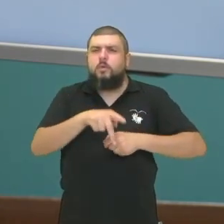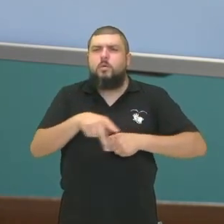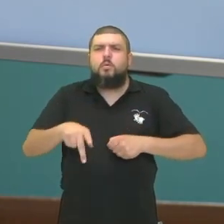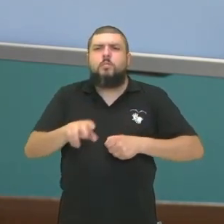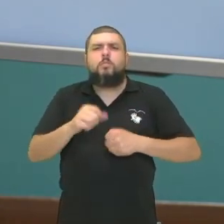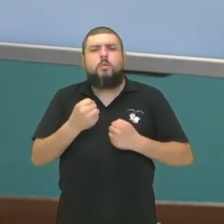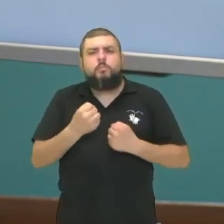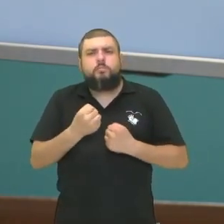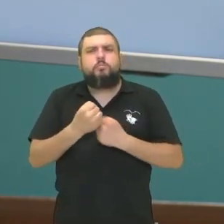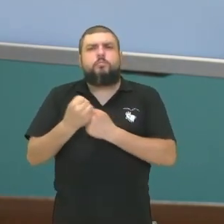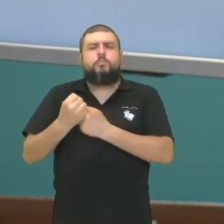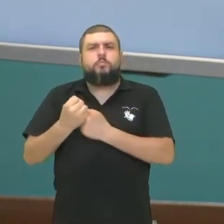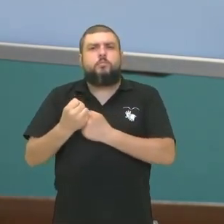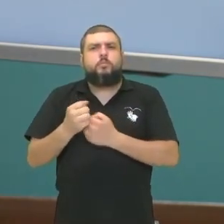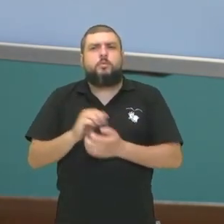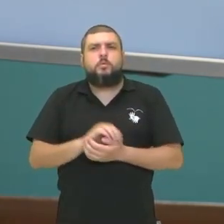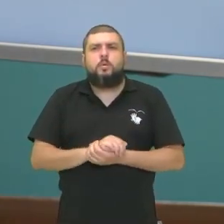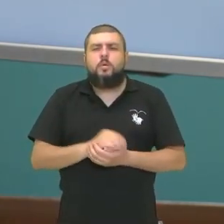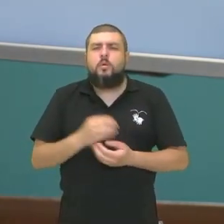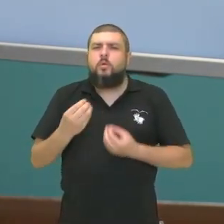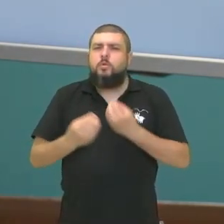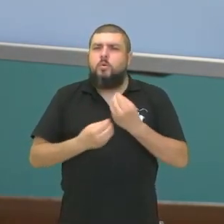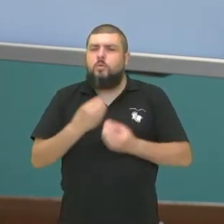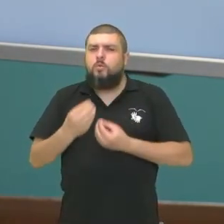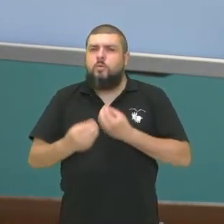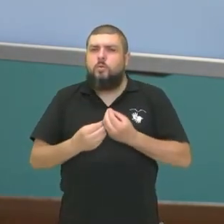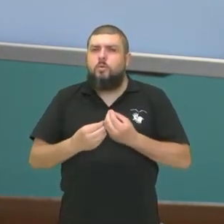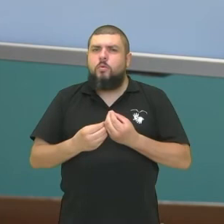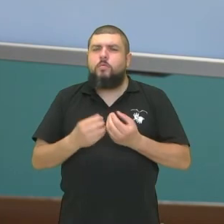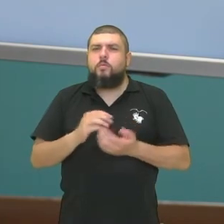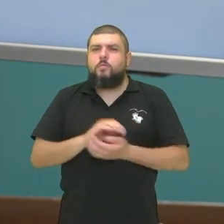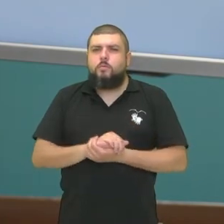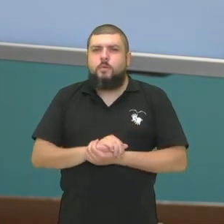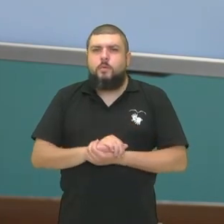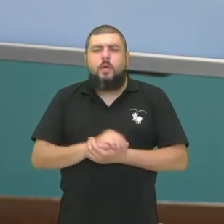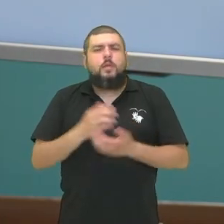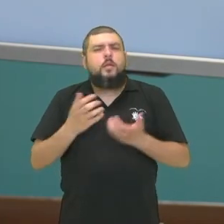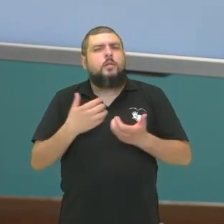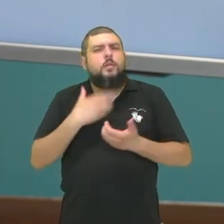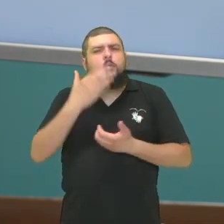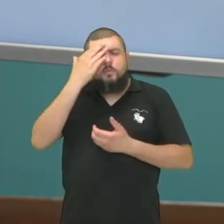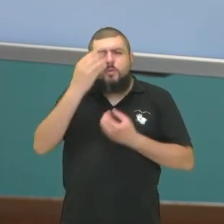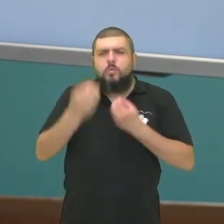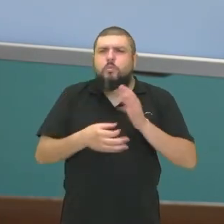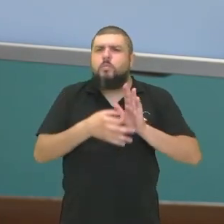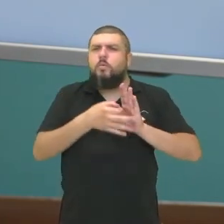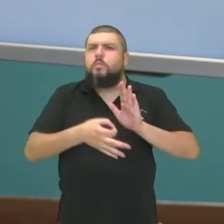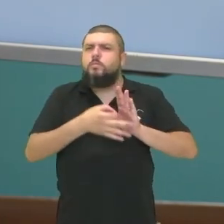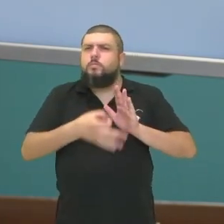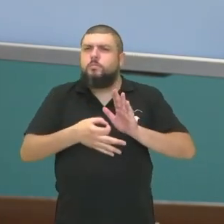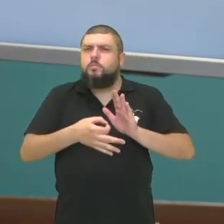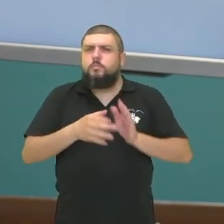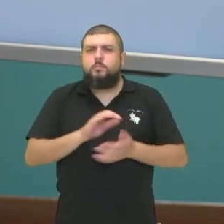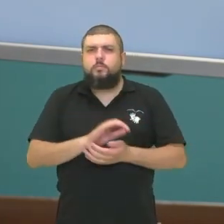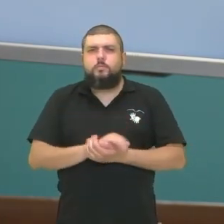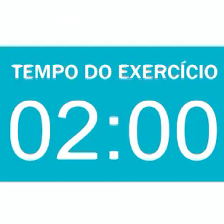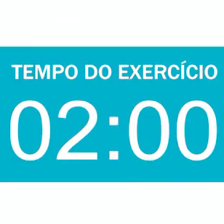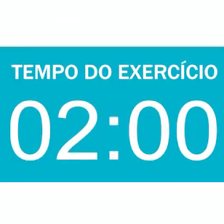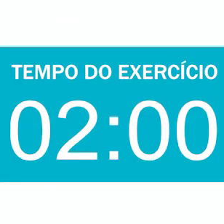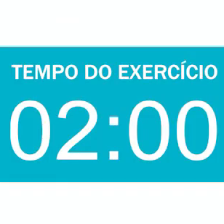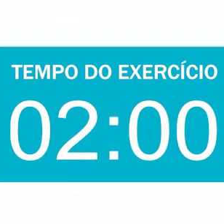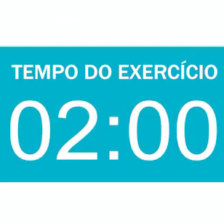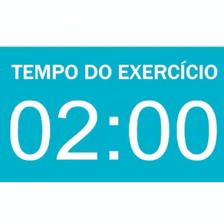seu posicionamento? Ele tem essa ideia central, tem a sua opinião. E que argumento ele usa para defender?